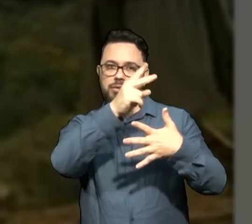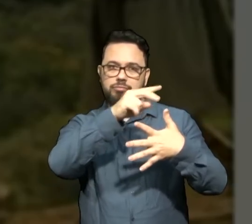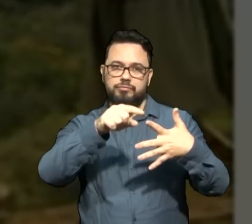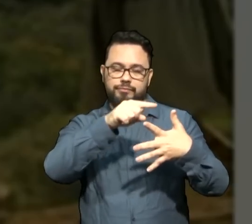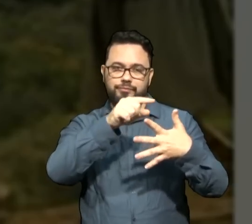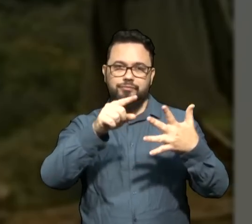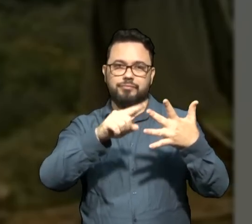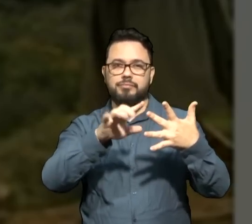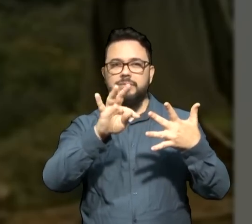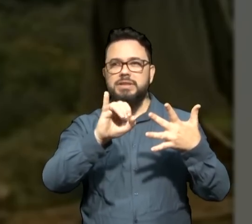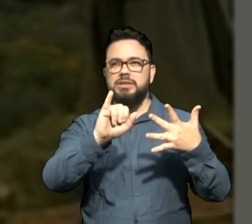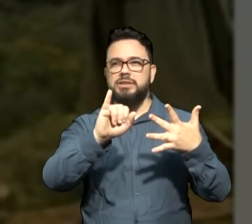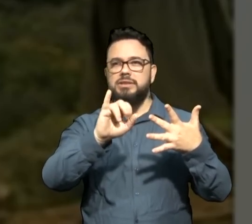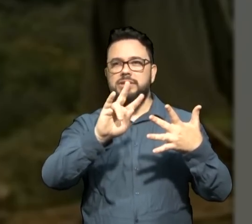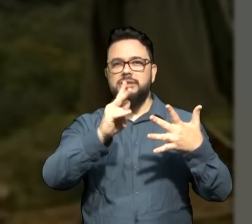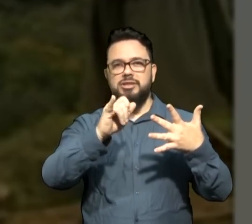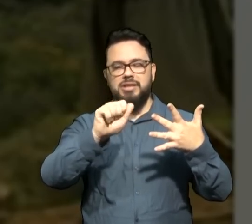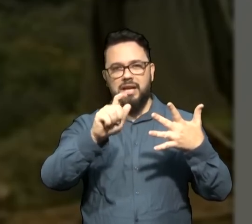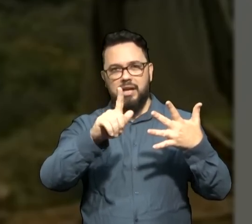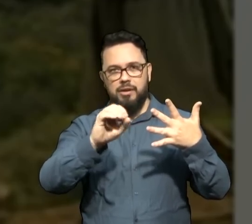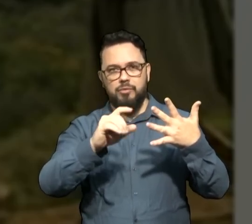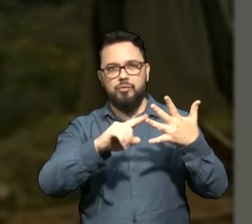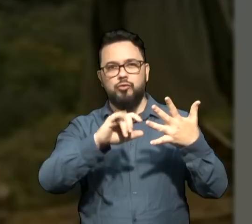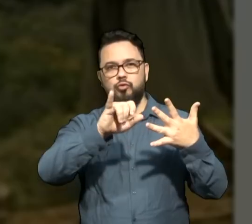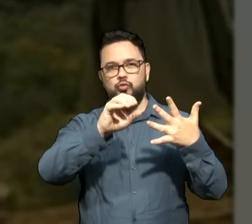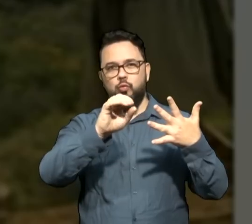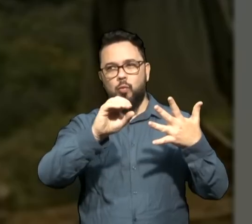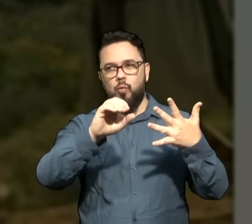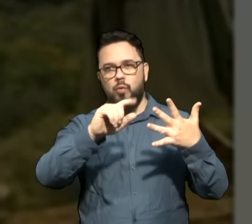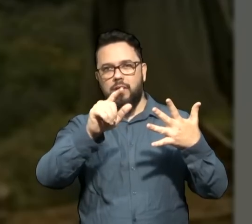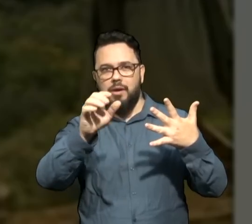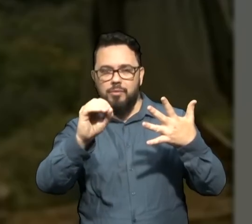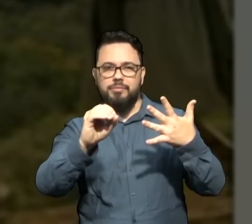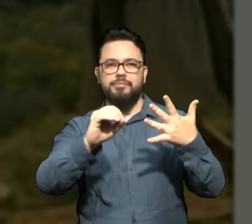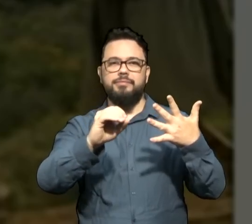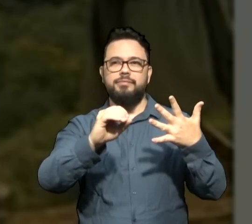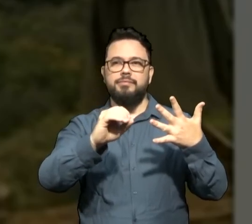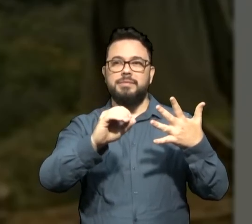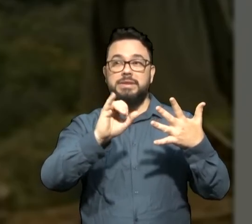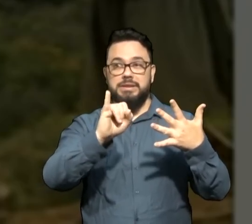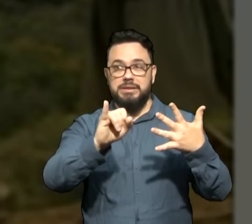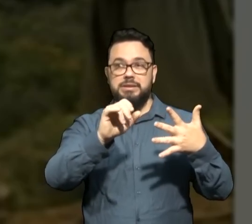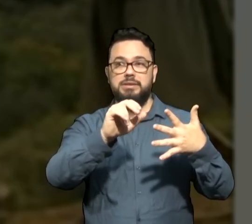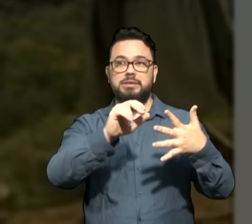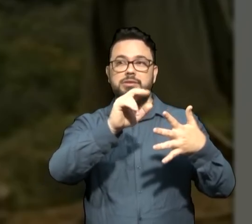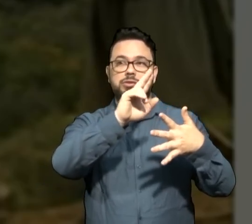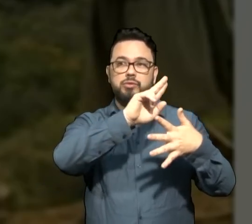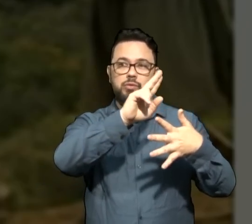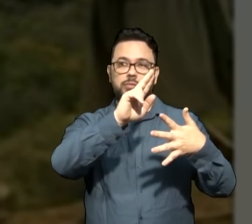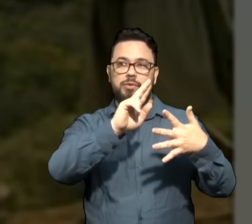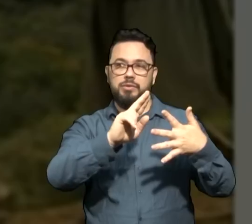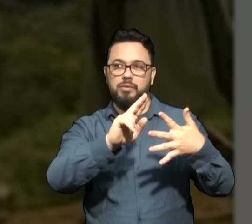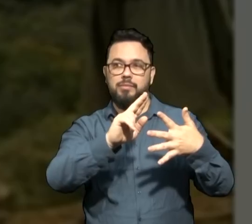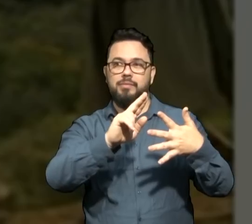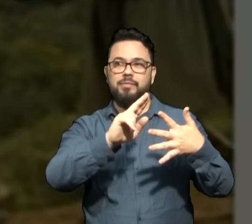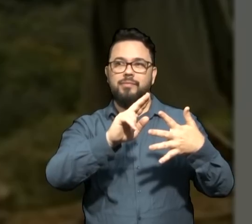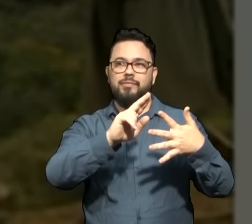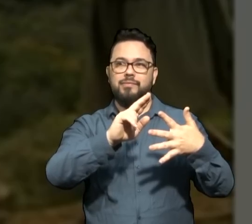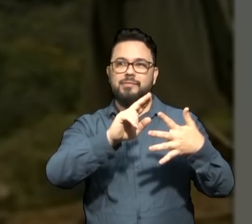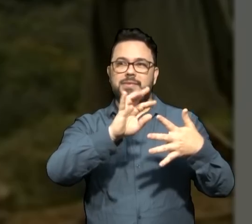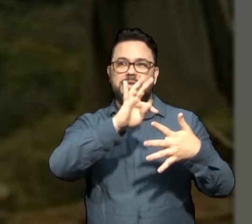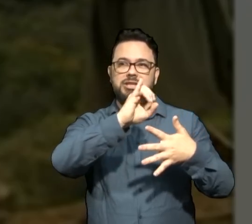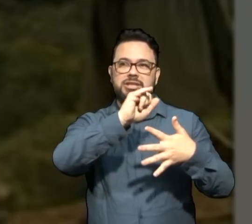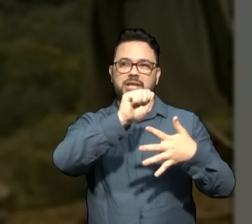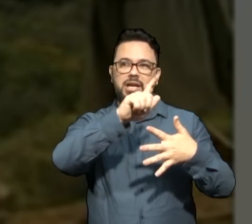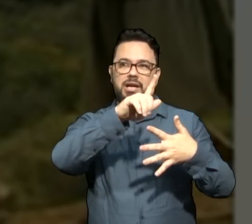Tiago filho de Zebedeu e João seu irmão se coloca desse jeito Tiago filho de Zebedeu e João seu